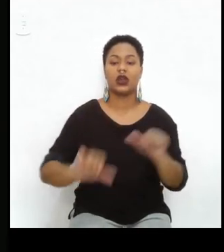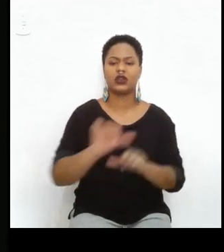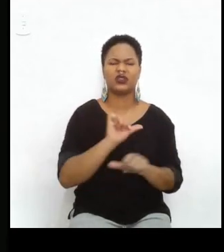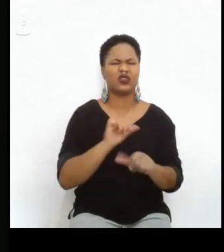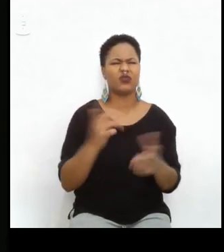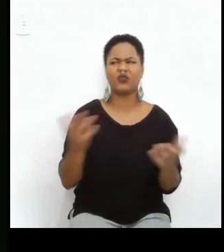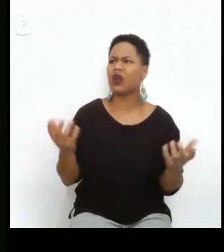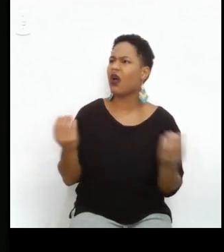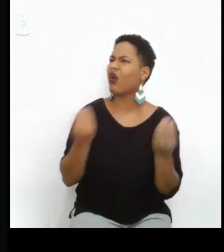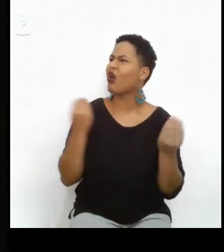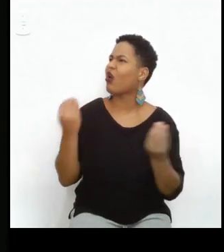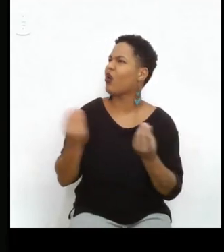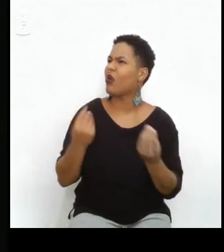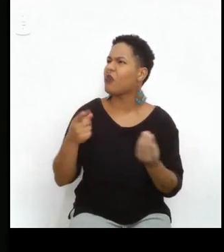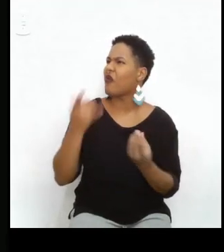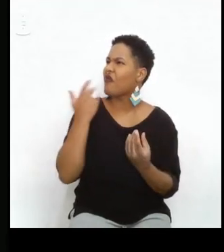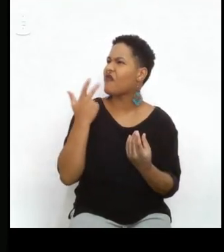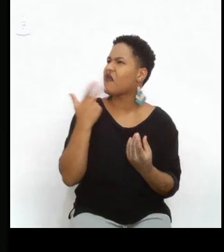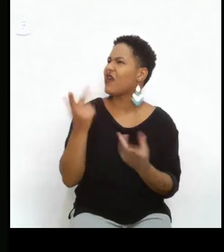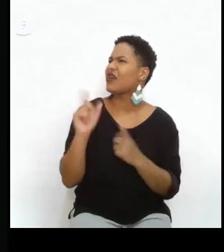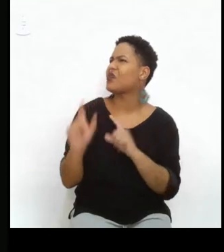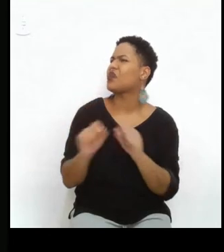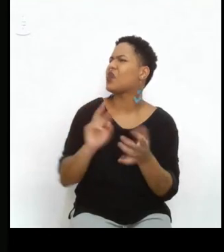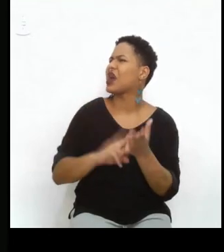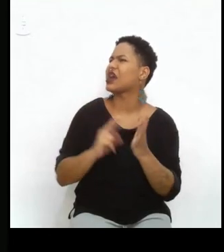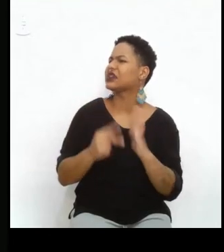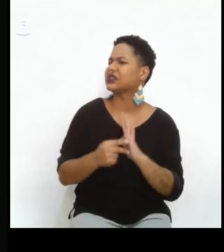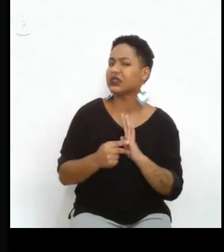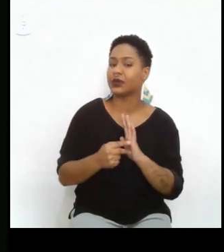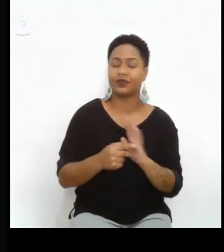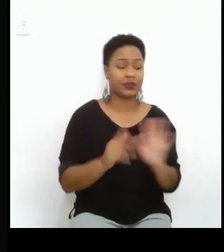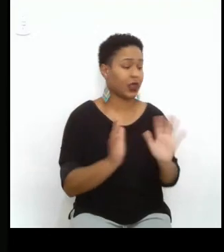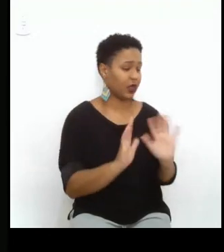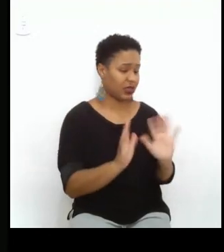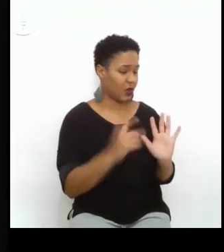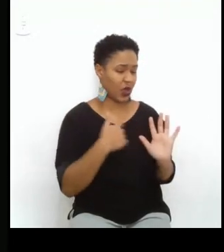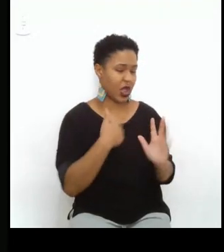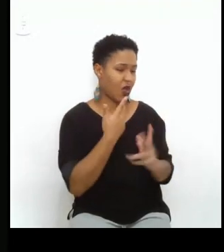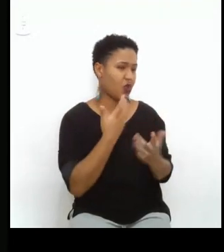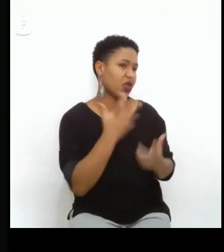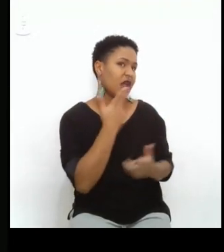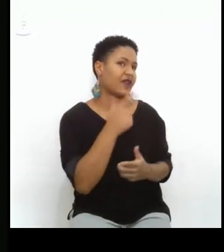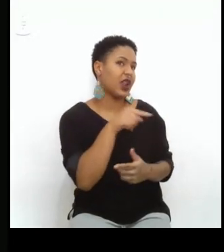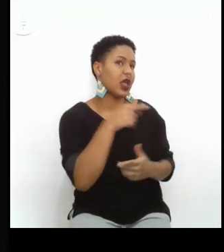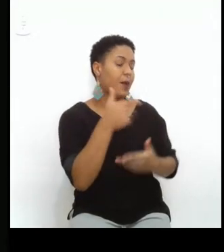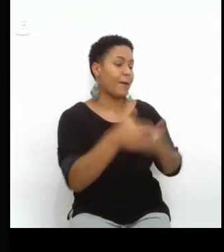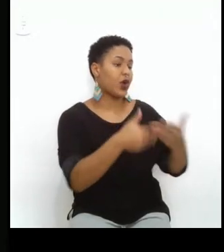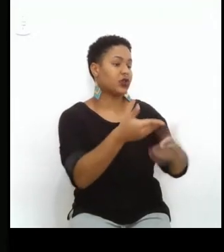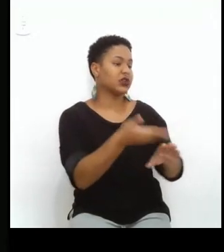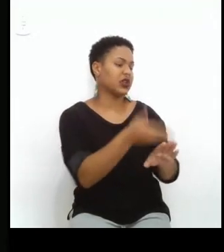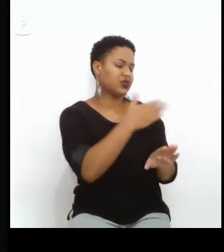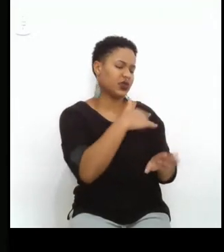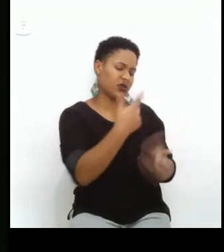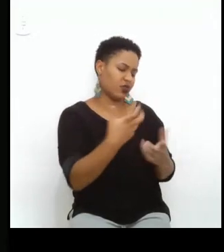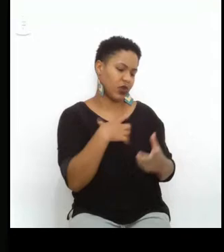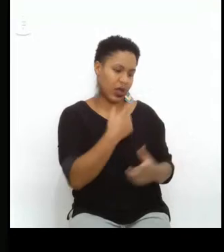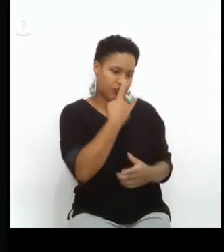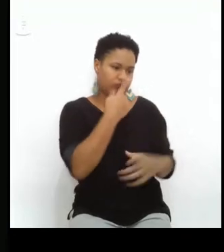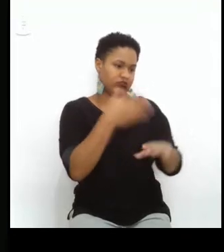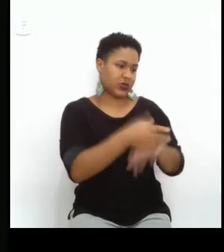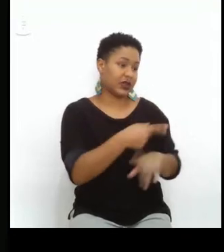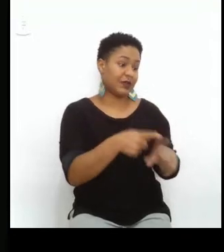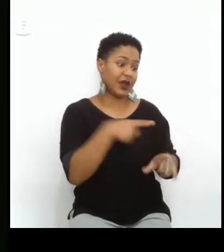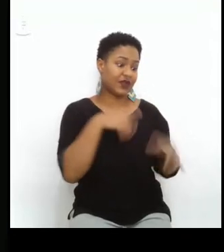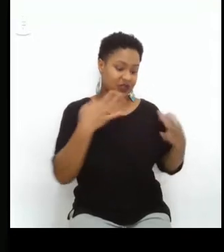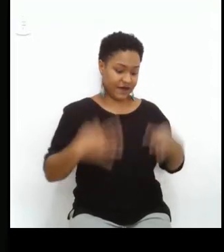assim ele tá querendo dizer não não não eu não quis dizer os seus processos anteriores não quero me meter mas é que seus ferimentos eram